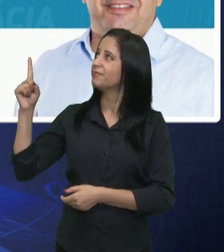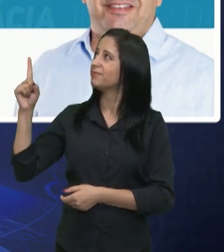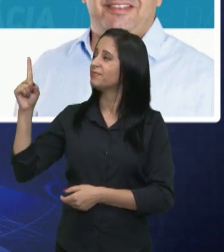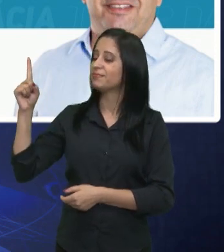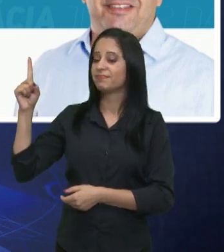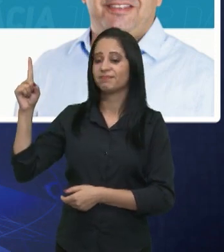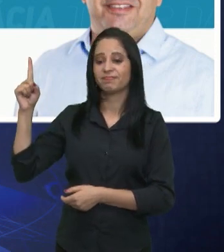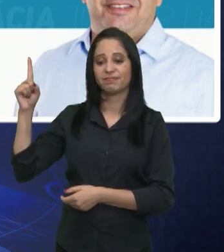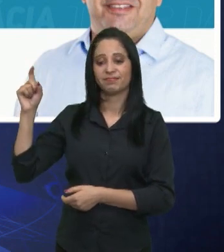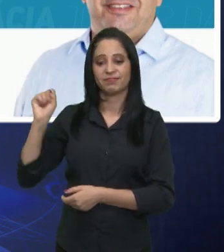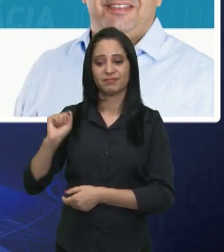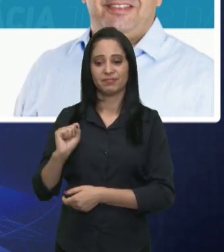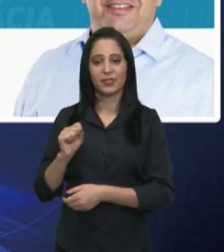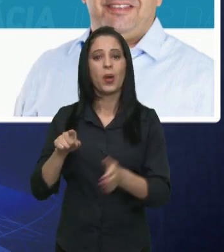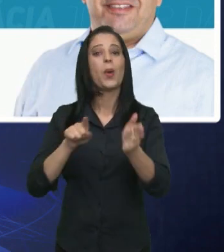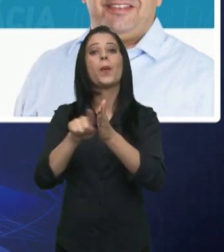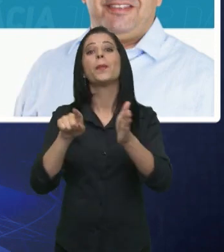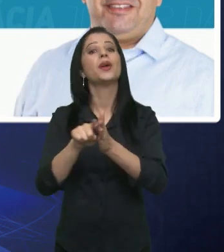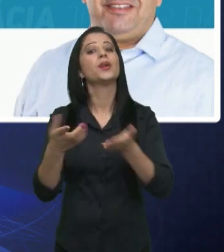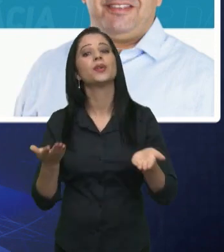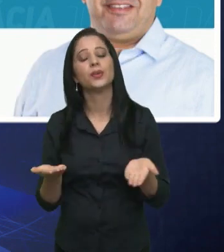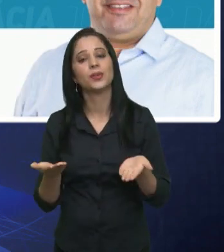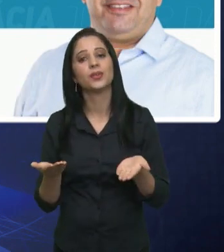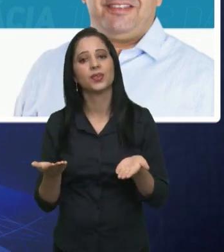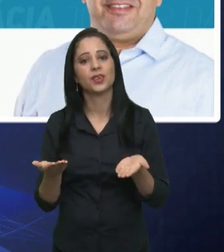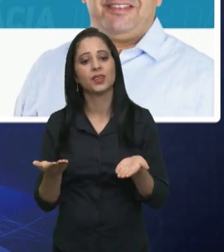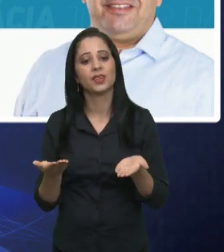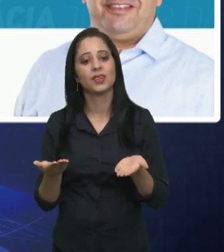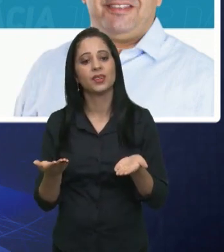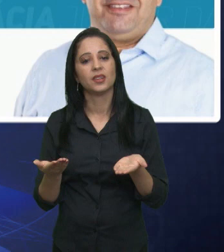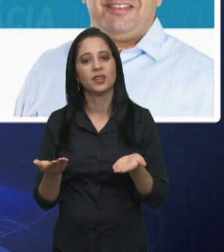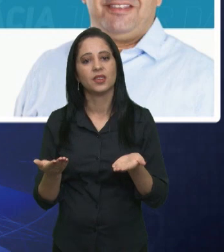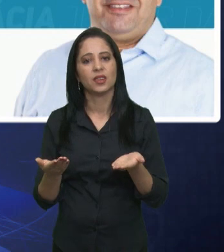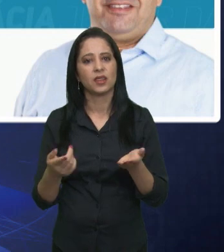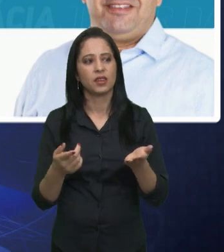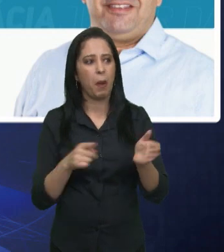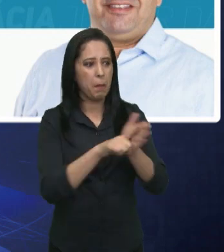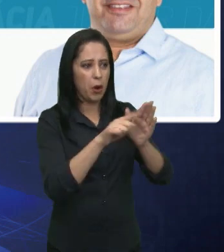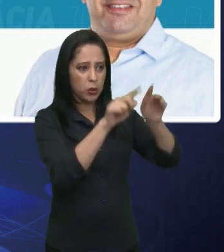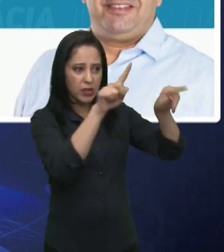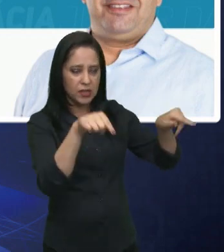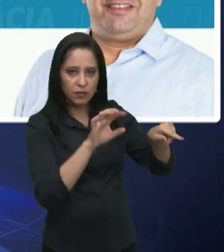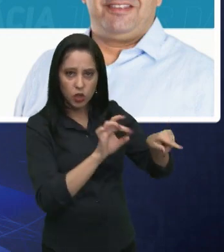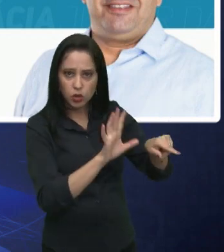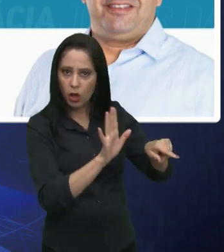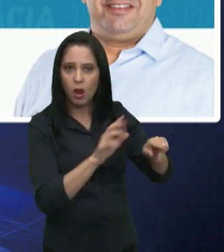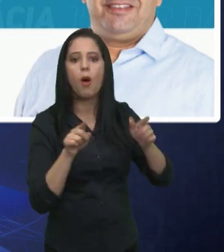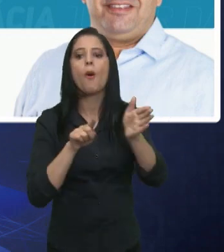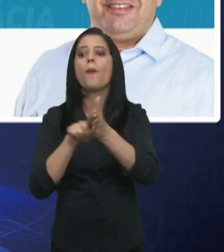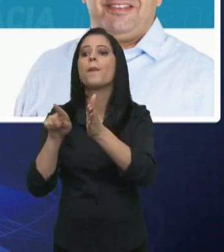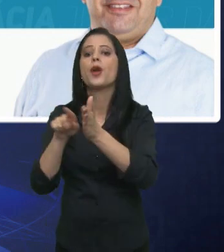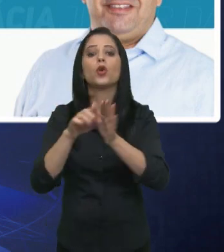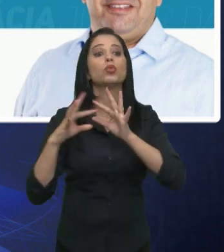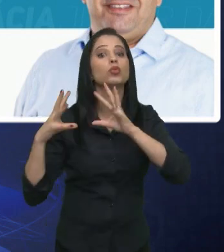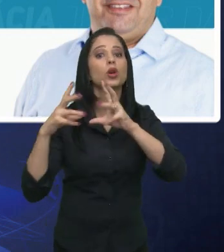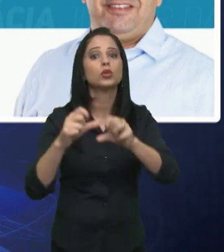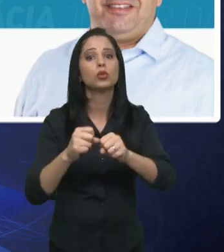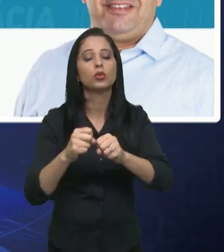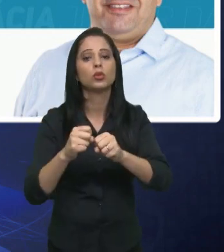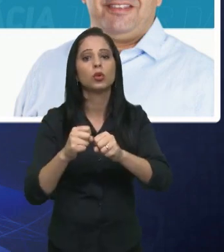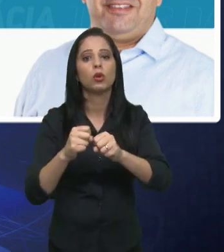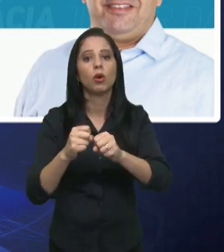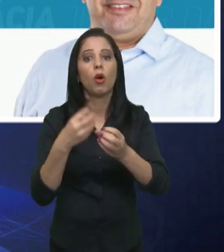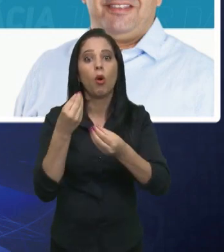Aí eu faço a pergunta, para a população de São José, não estou falando só para o servidor, não. Eu pergunto aonde que a gente vai chegar com esse